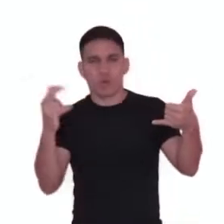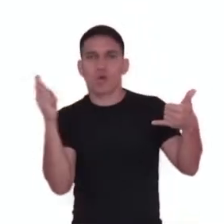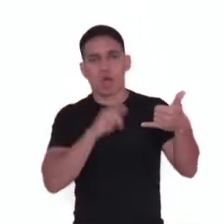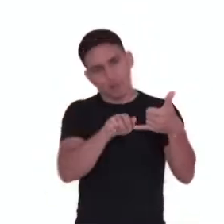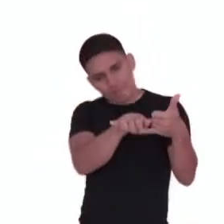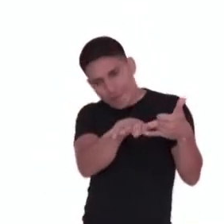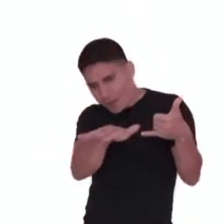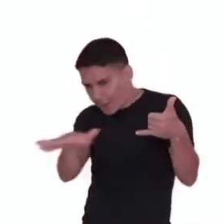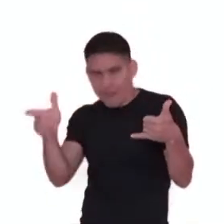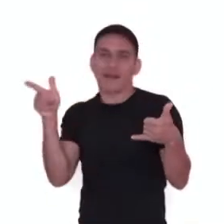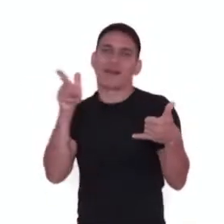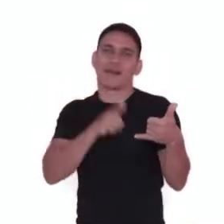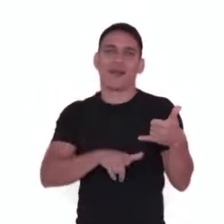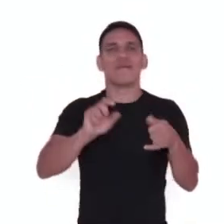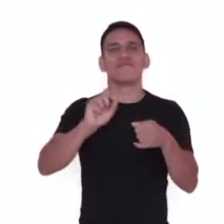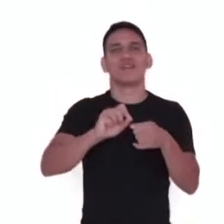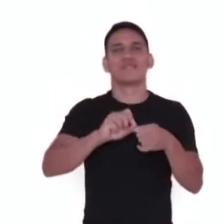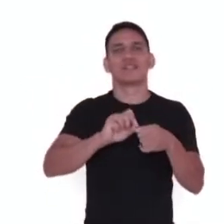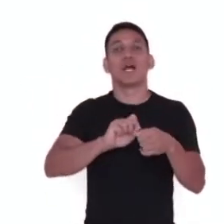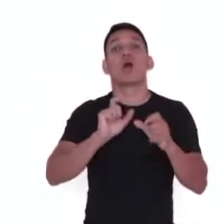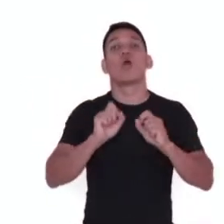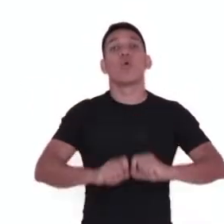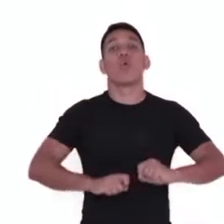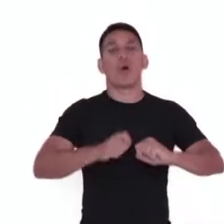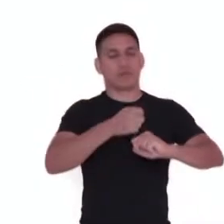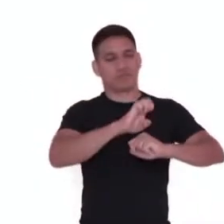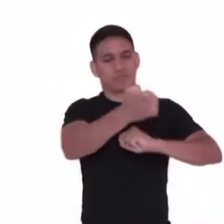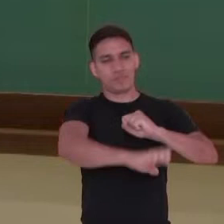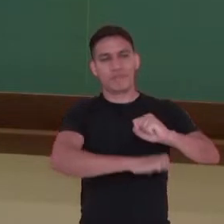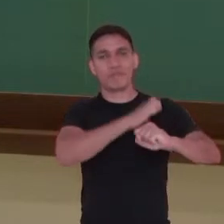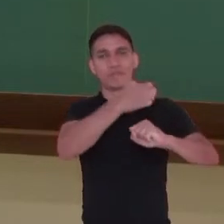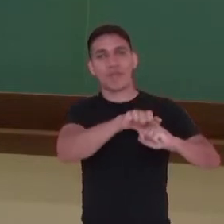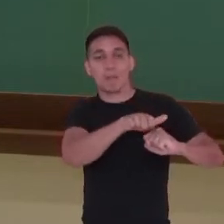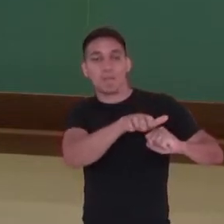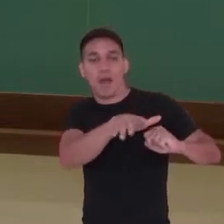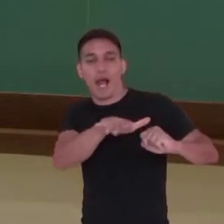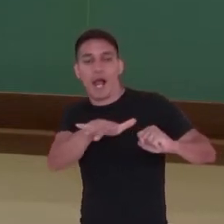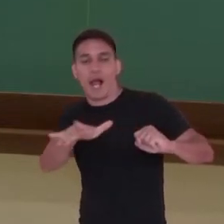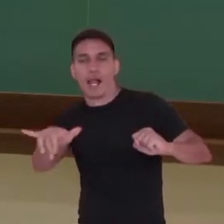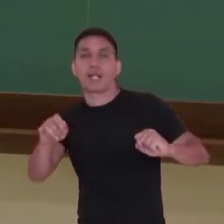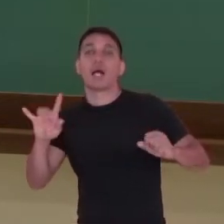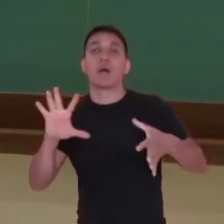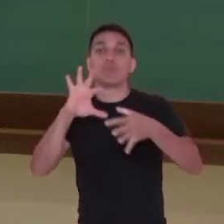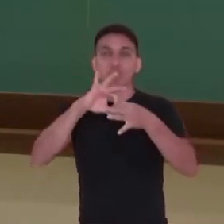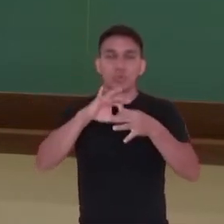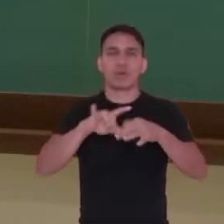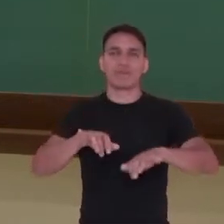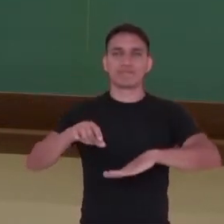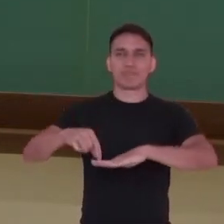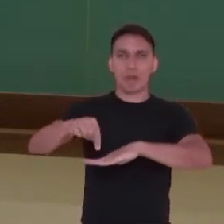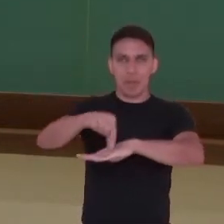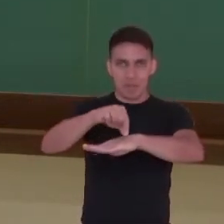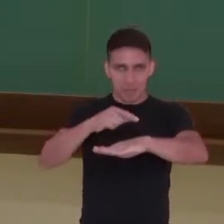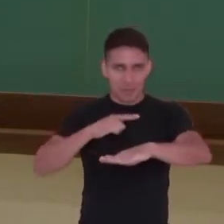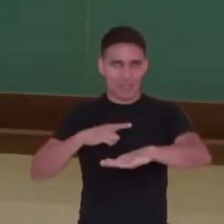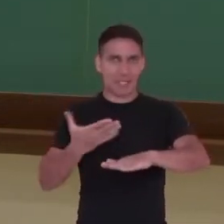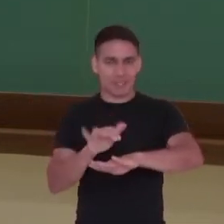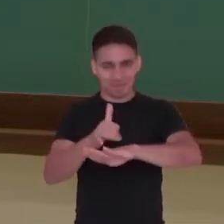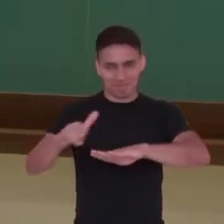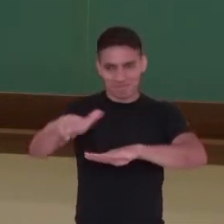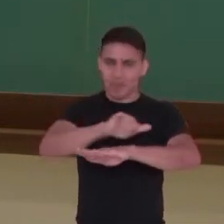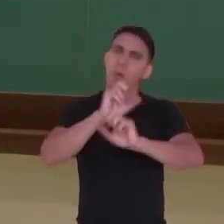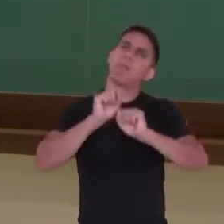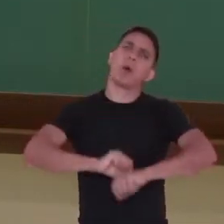condutor que permite a passagem das cargas elétricas pelos elementos que compõem este circuito, e podem